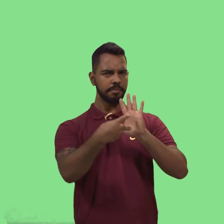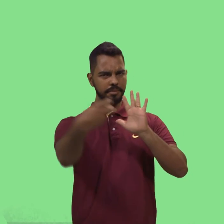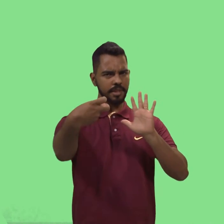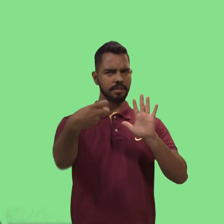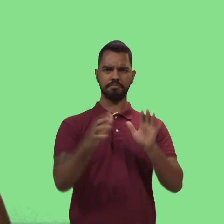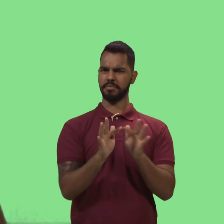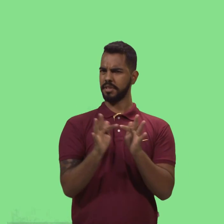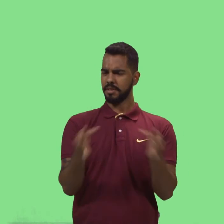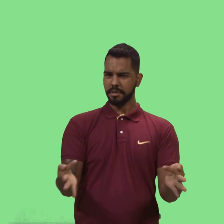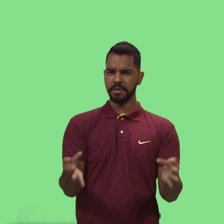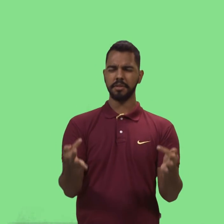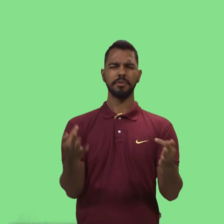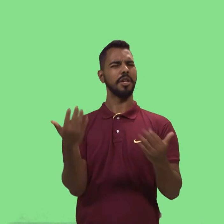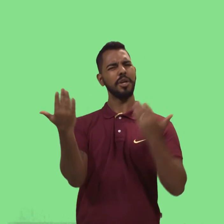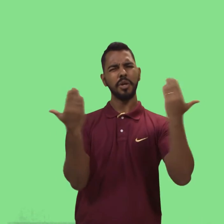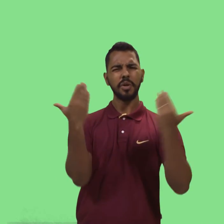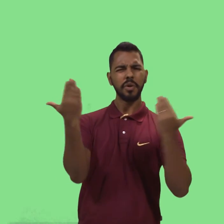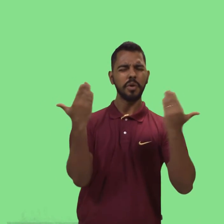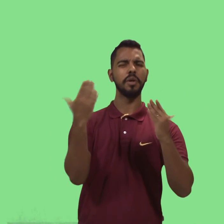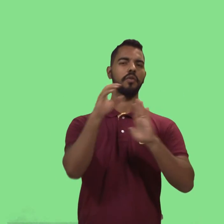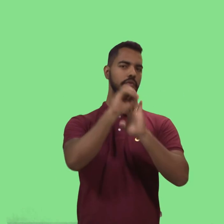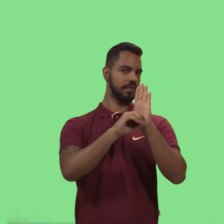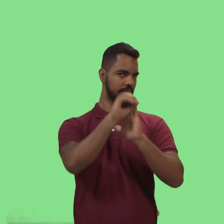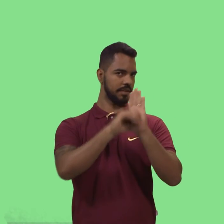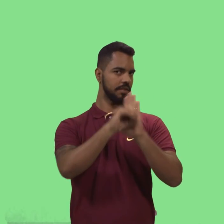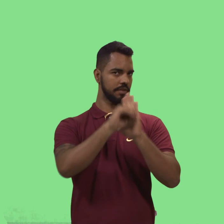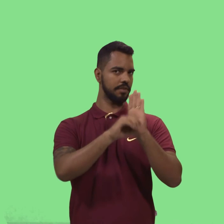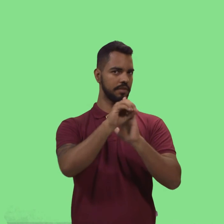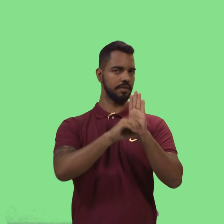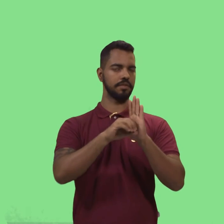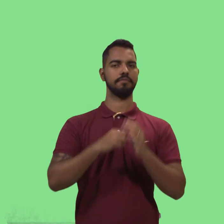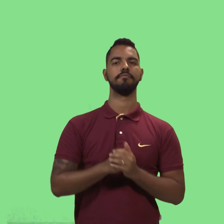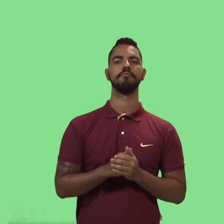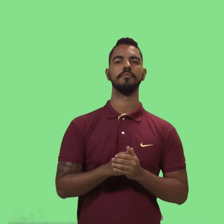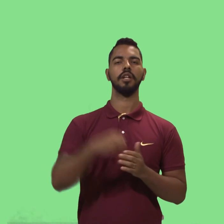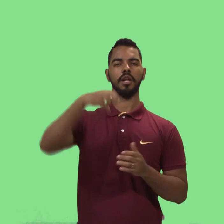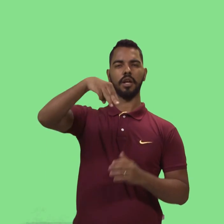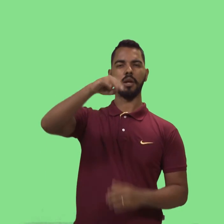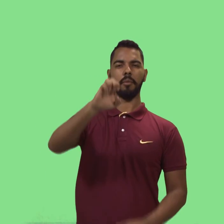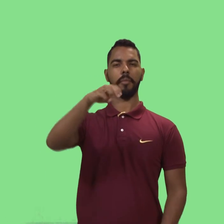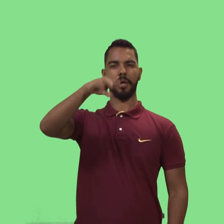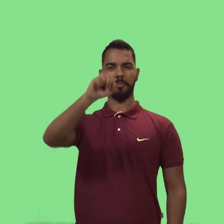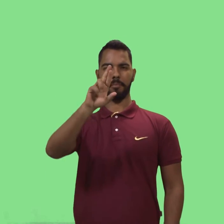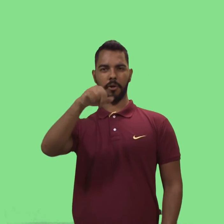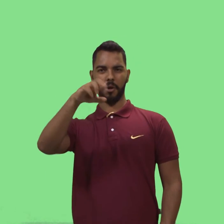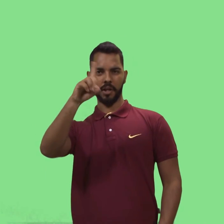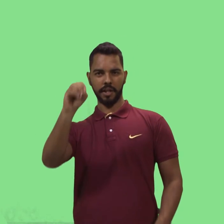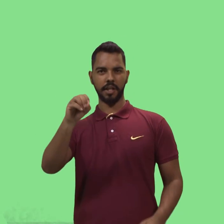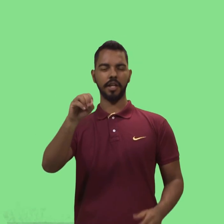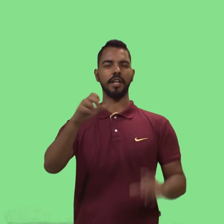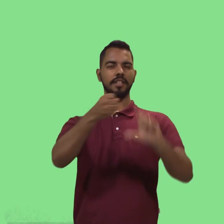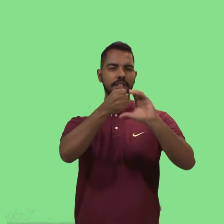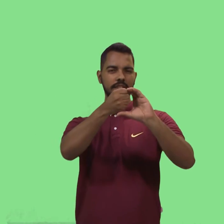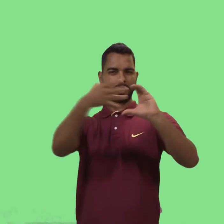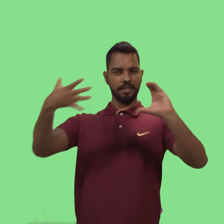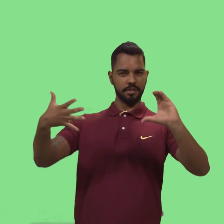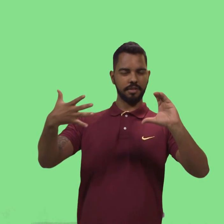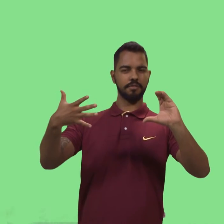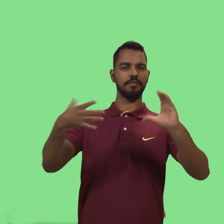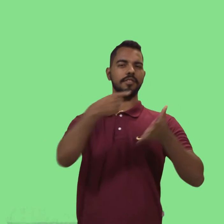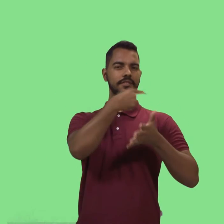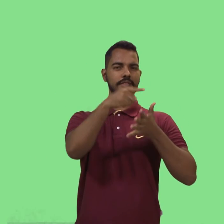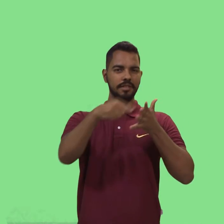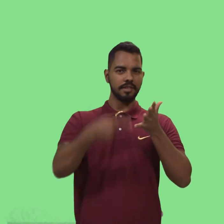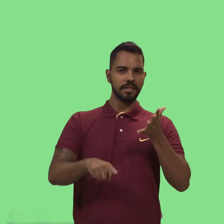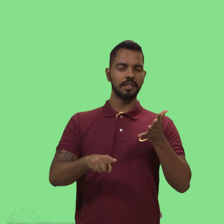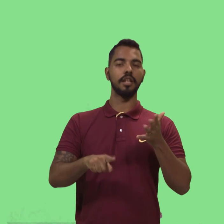é estruturado de forma mais simples e comparado ao ofício. Se a gente for comparar, vejamos quais os elementos constituintes do